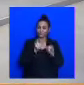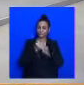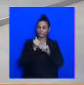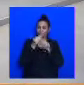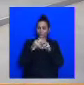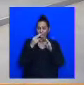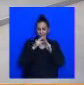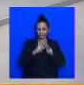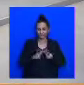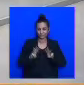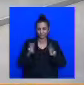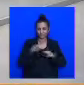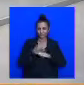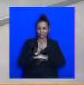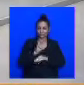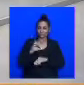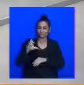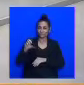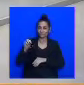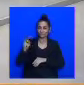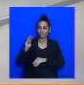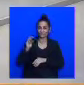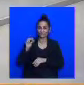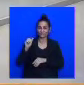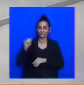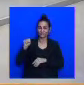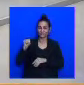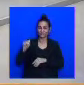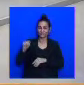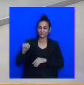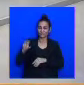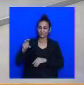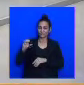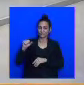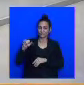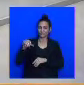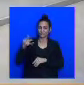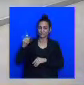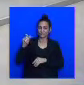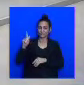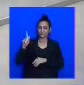na página da Caixa. É só acessar loterias.caixa.gov.br.